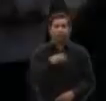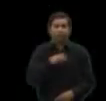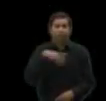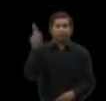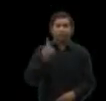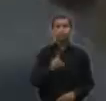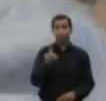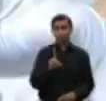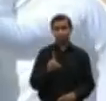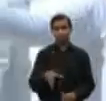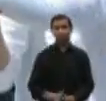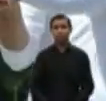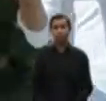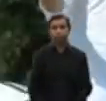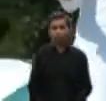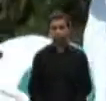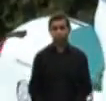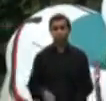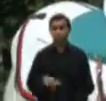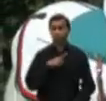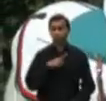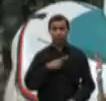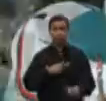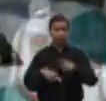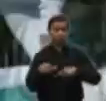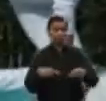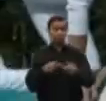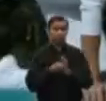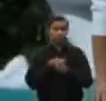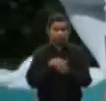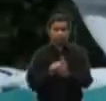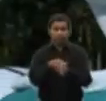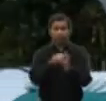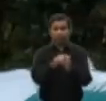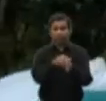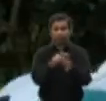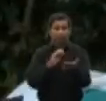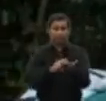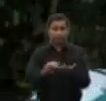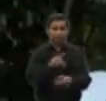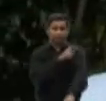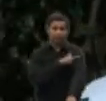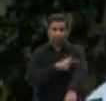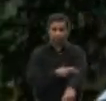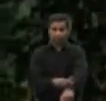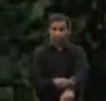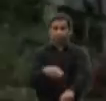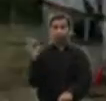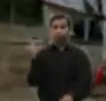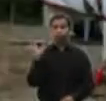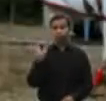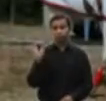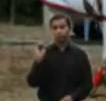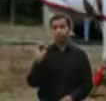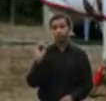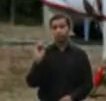deficiência. E o Serviço de Ecoterapia para Reabilitação e Apoio Escolar da Rede Municipal de Ensino